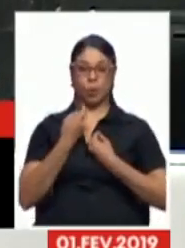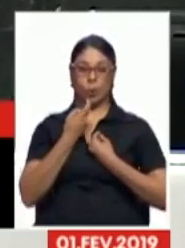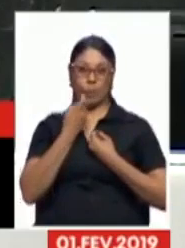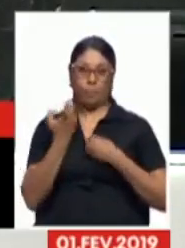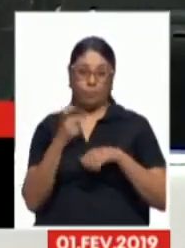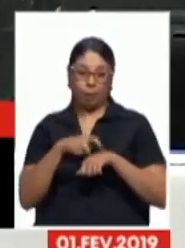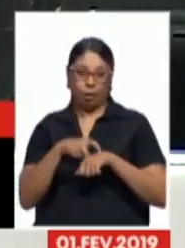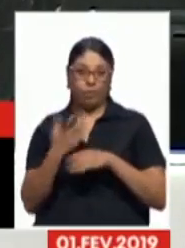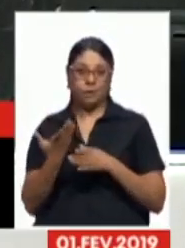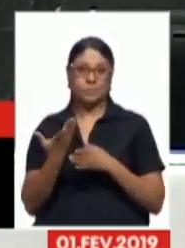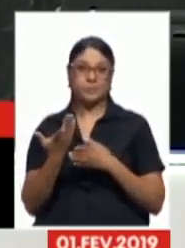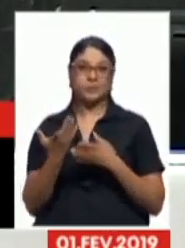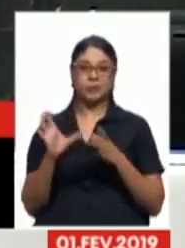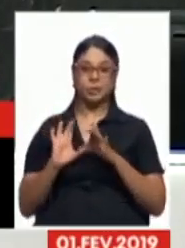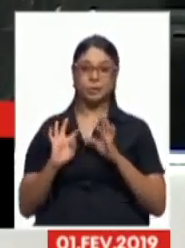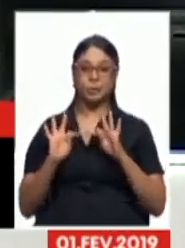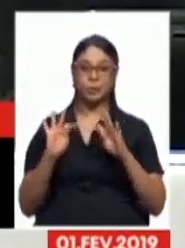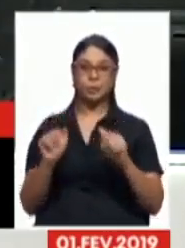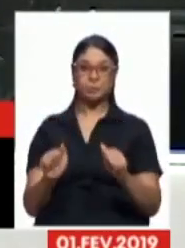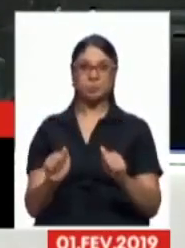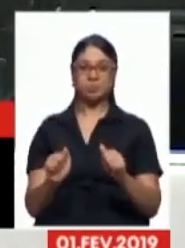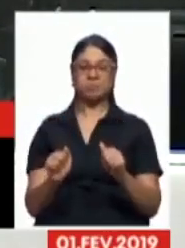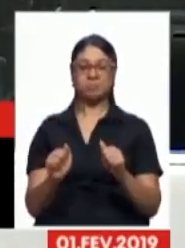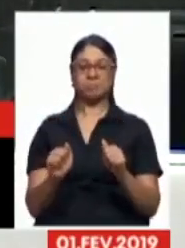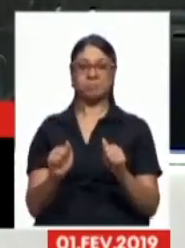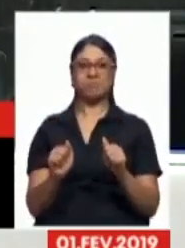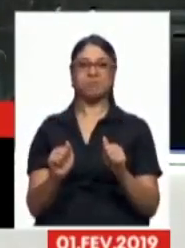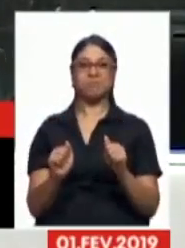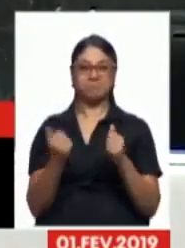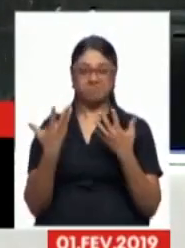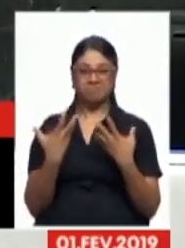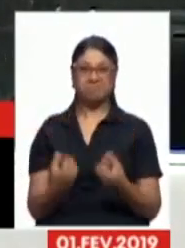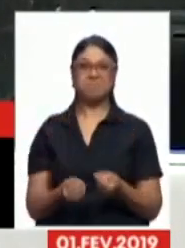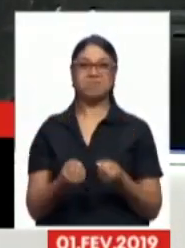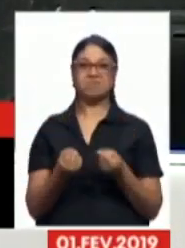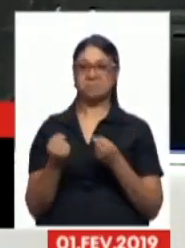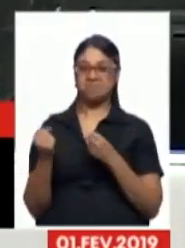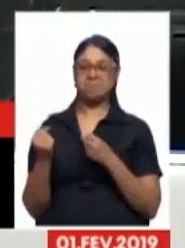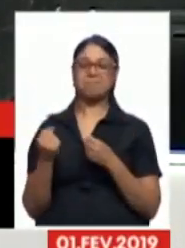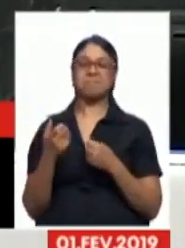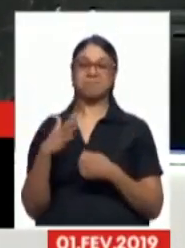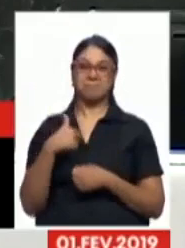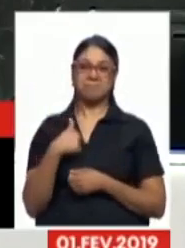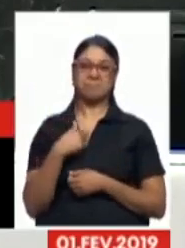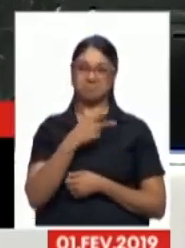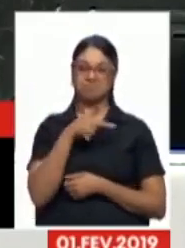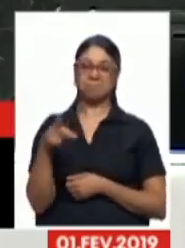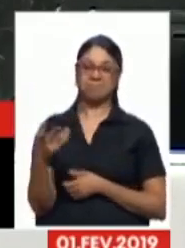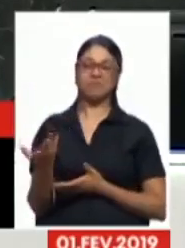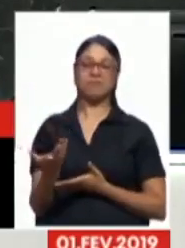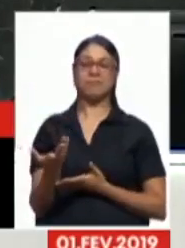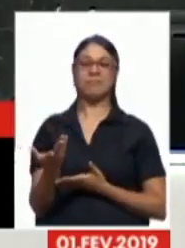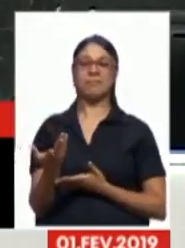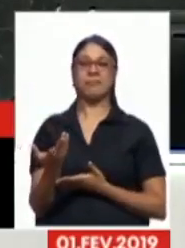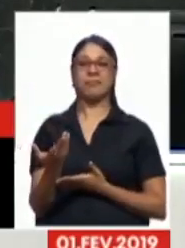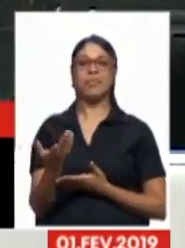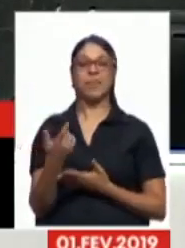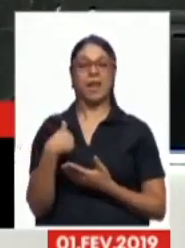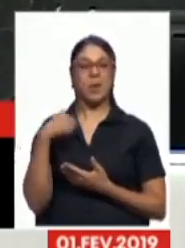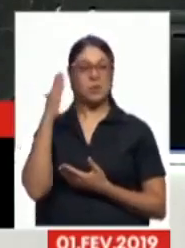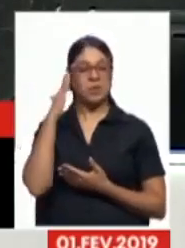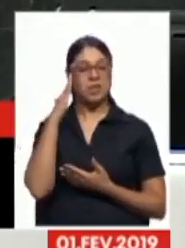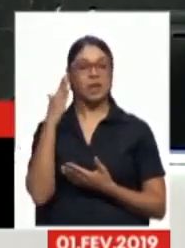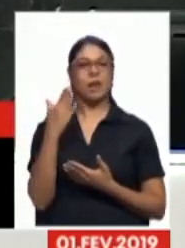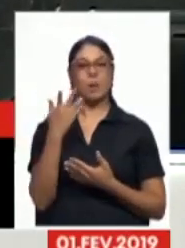maneira unânime, traz conforto e coragem para assumi-la, na certeza de que contarei com o imprescindível apoio dos